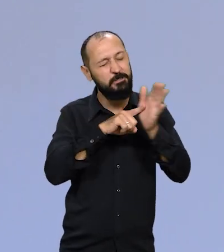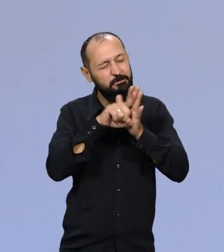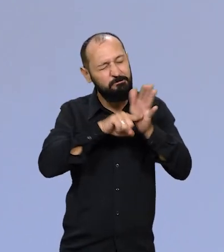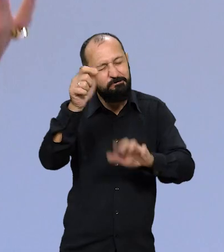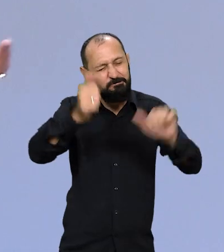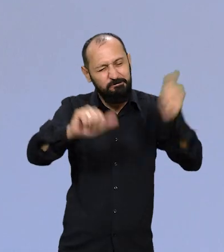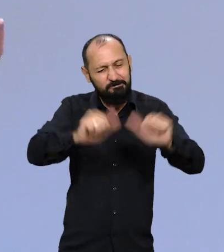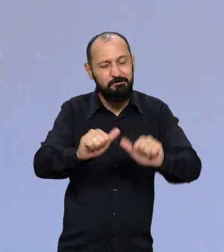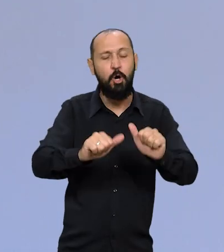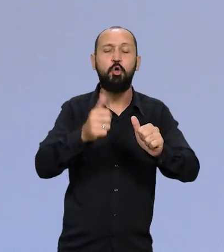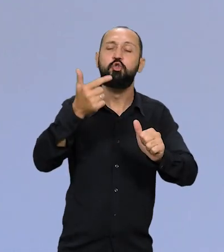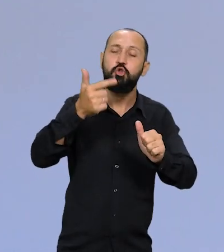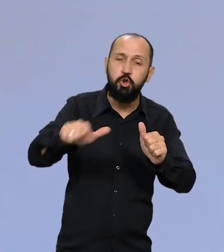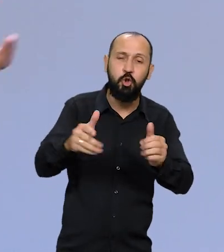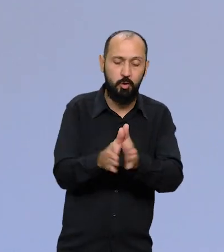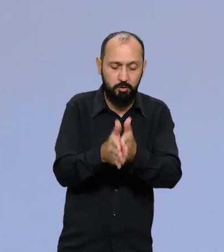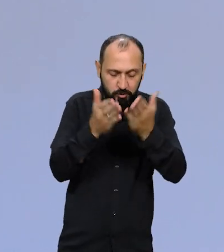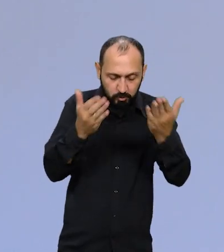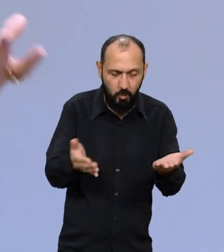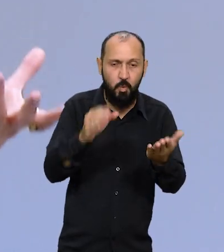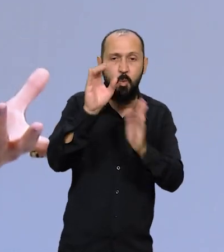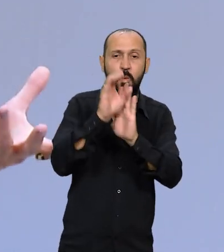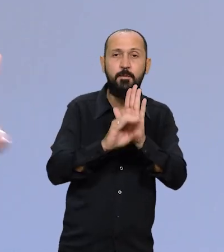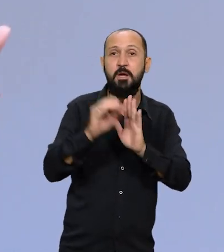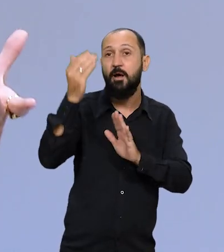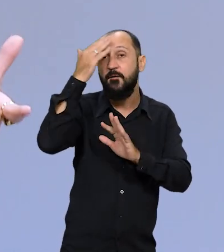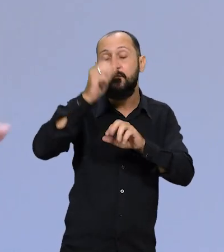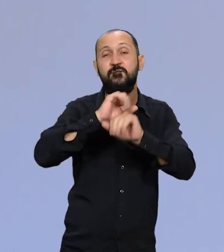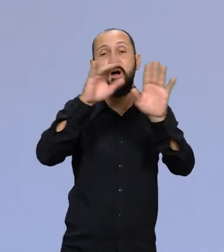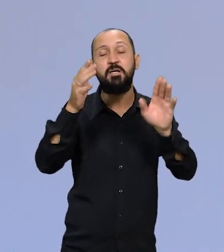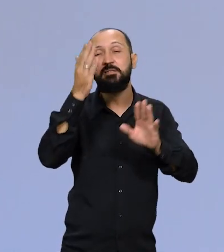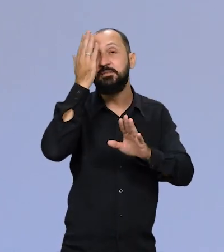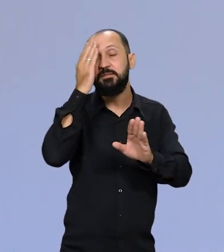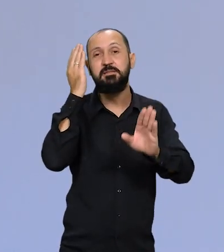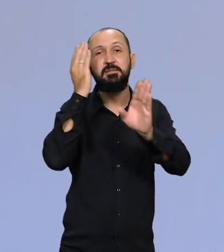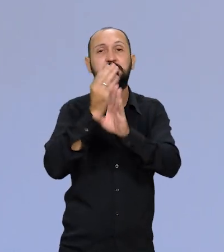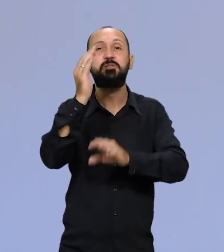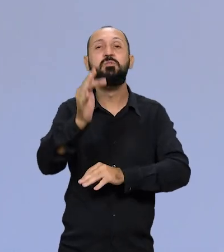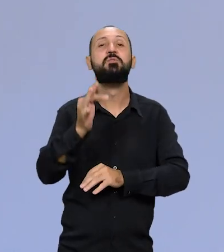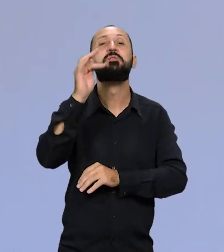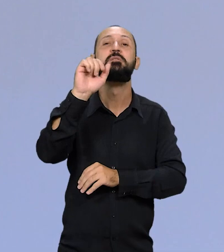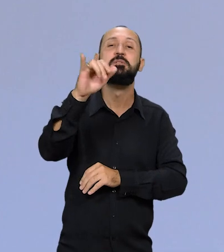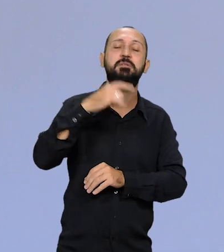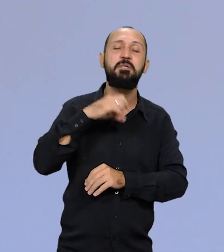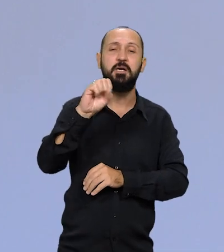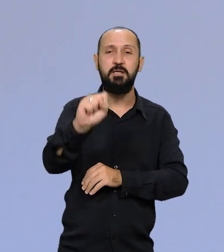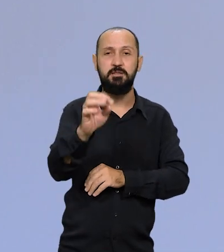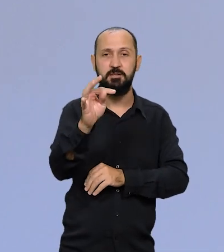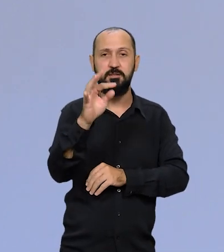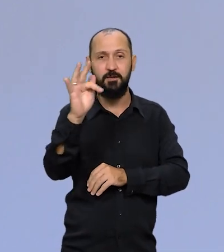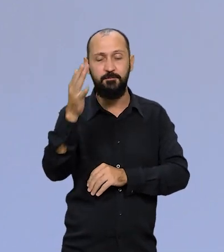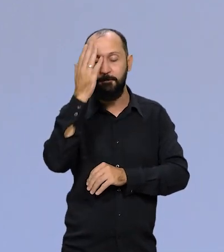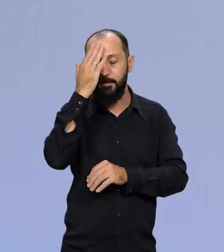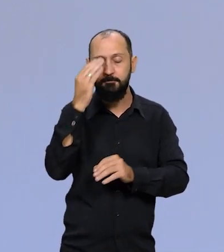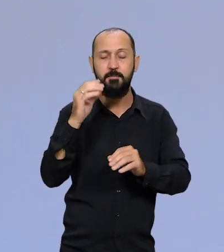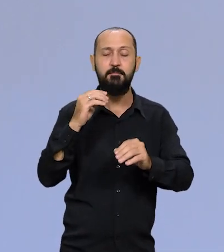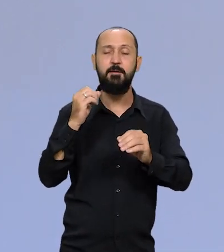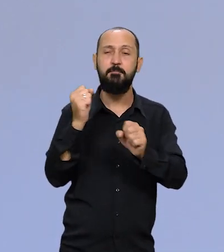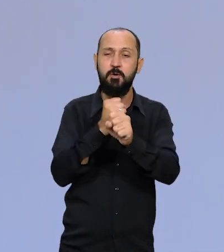Tribunal Federal, um processo com 30 anos de tramitação. Vários dos ministros, nos seus votos, destacaram